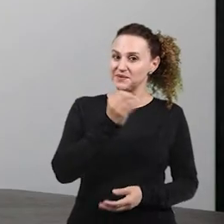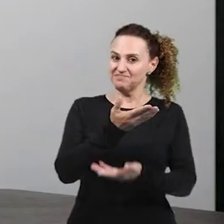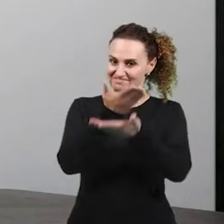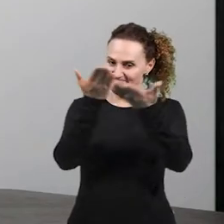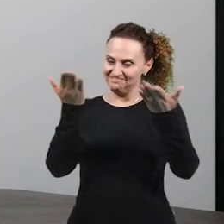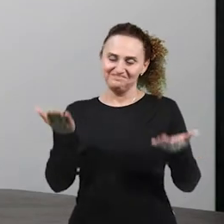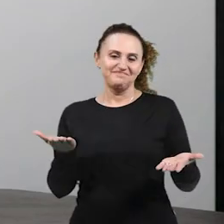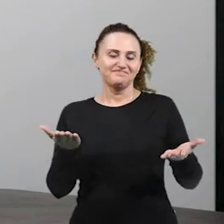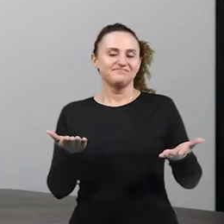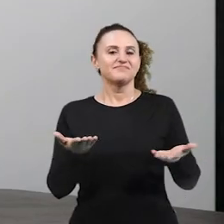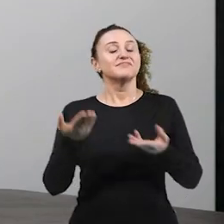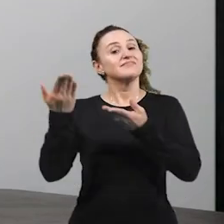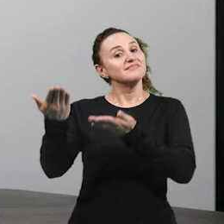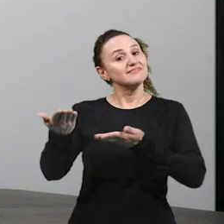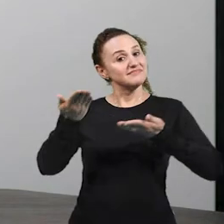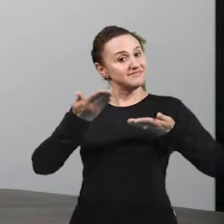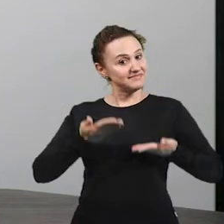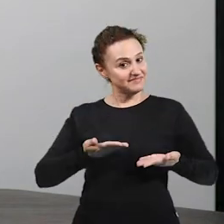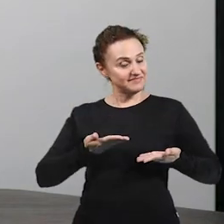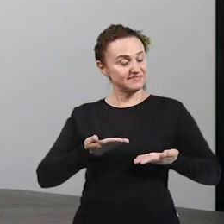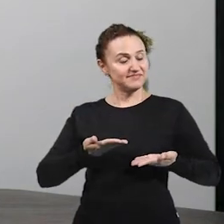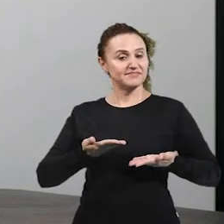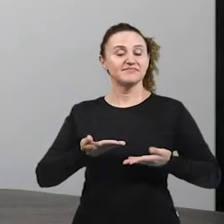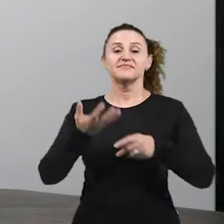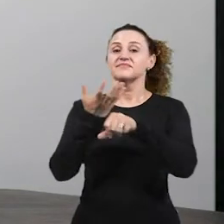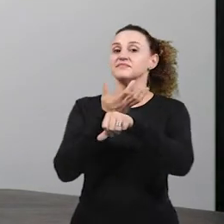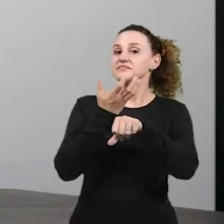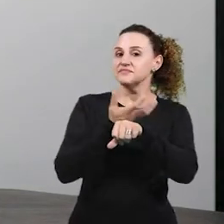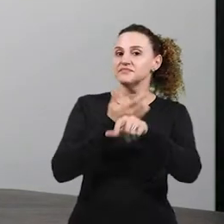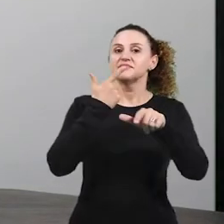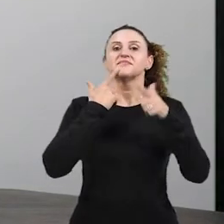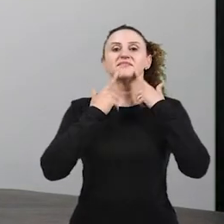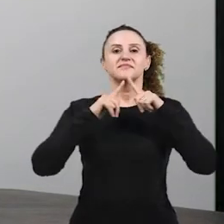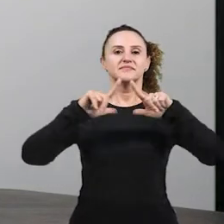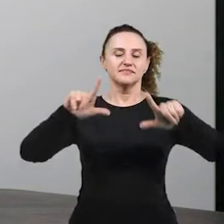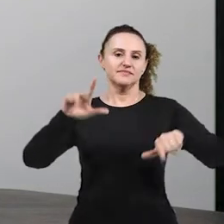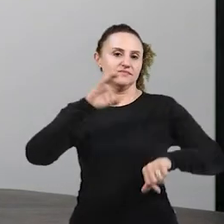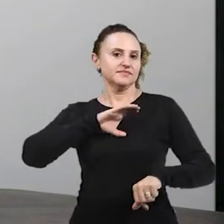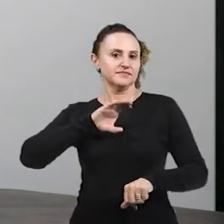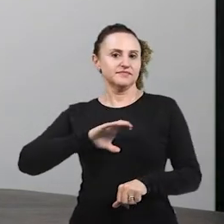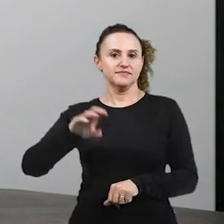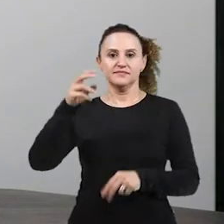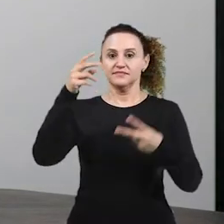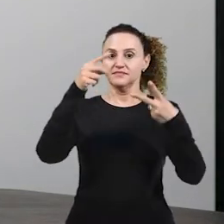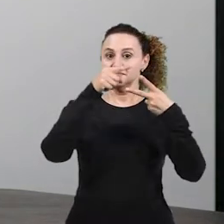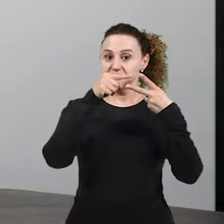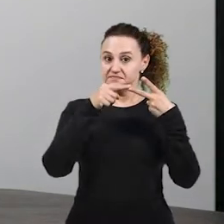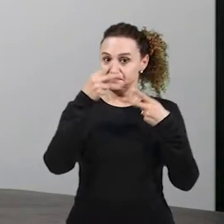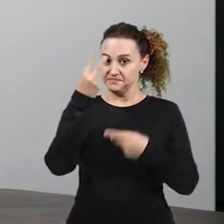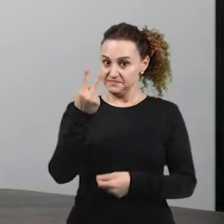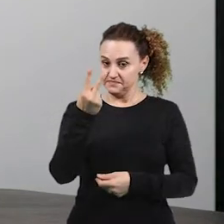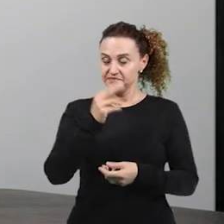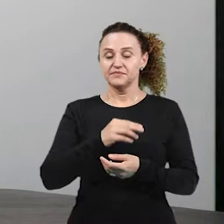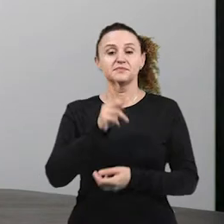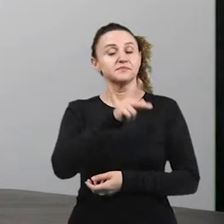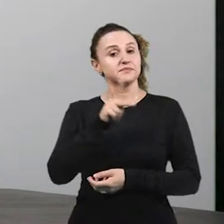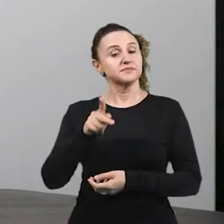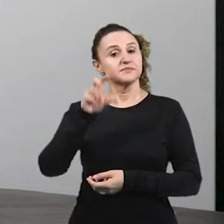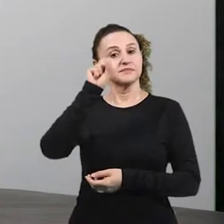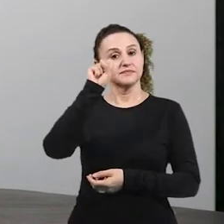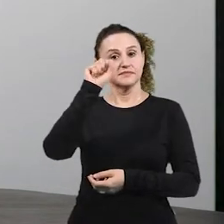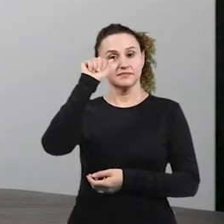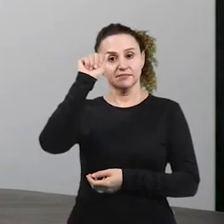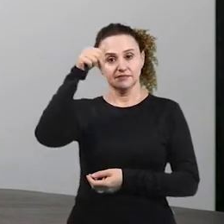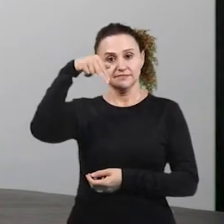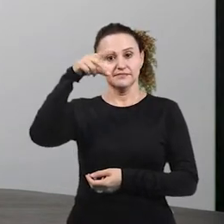o Olá pessoal bem-vindos à disciplina língua portuguesa dois Eu Sou professora